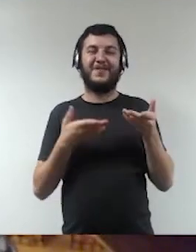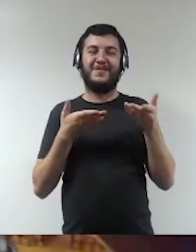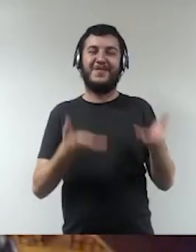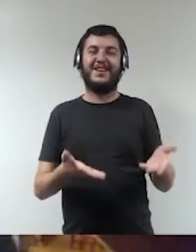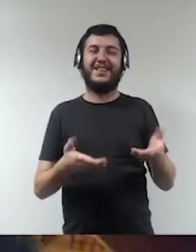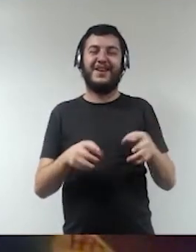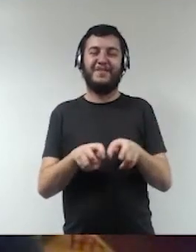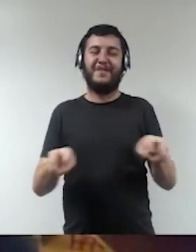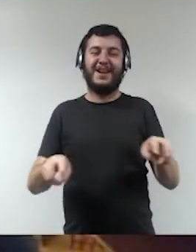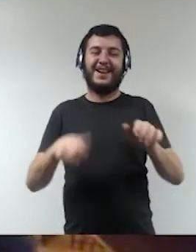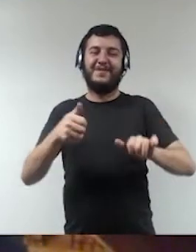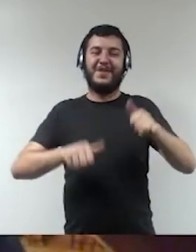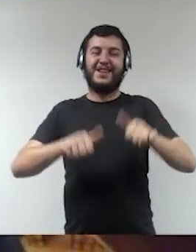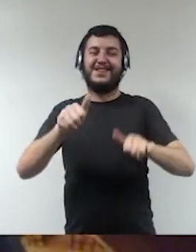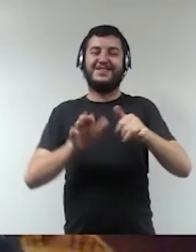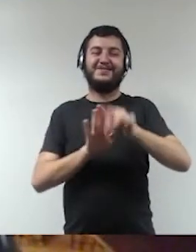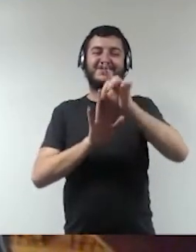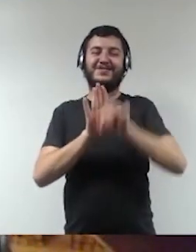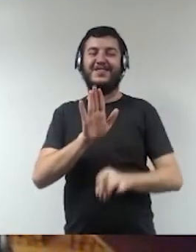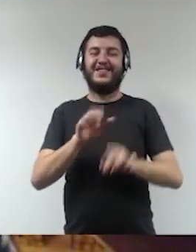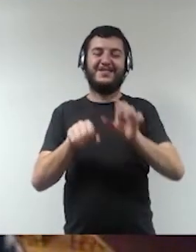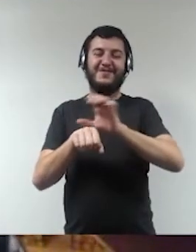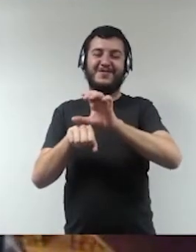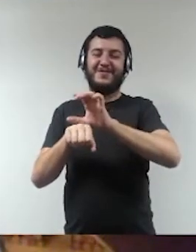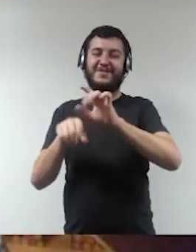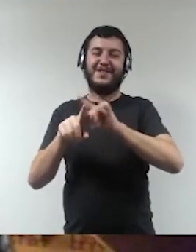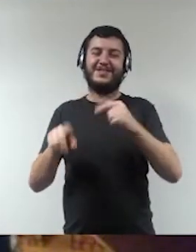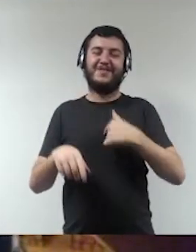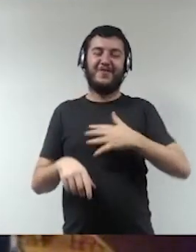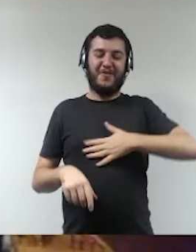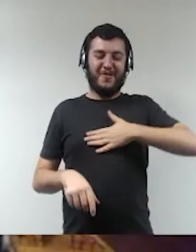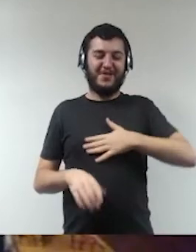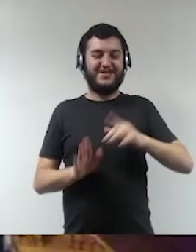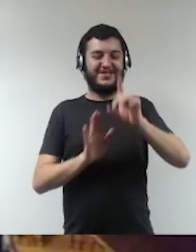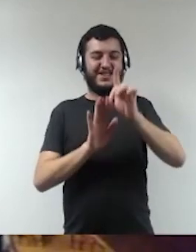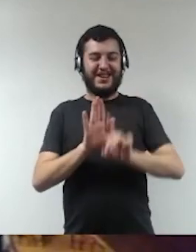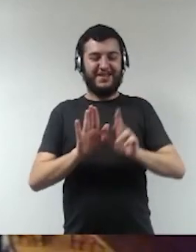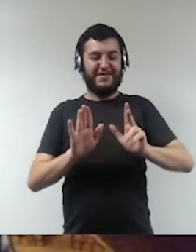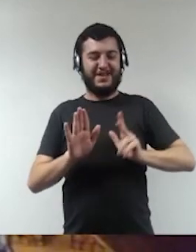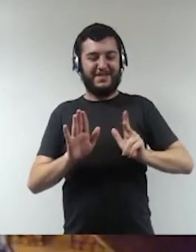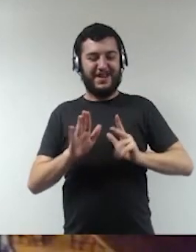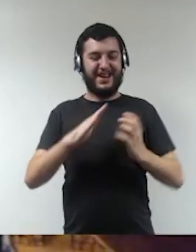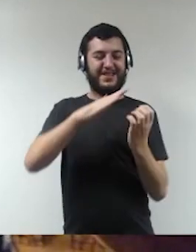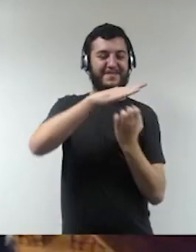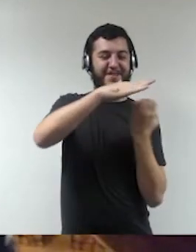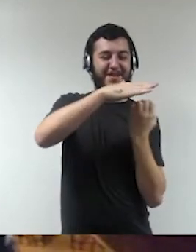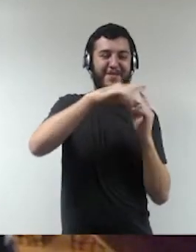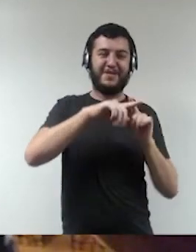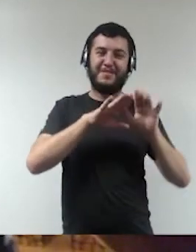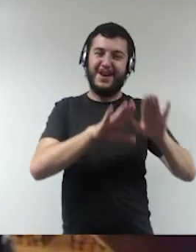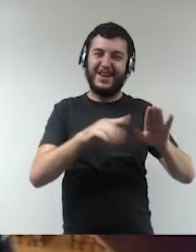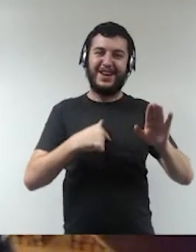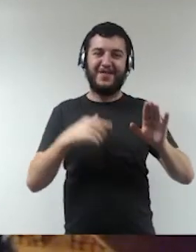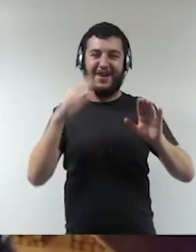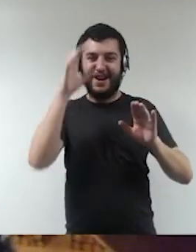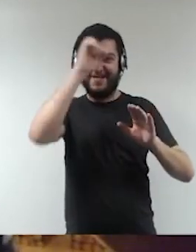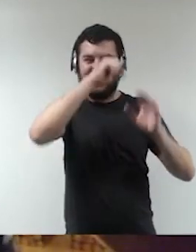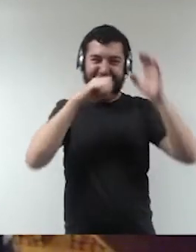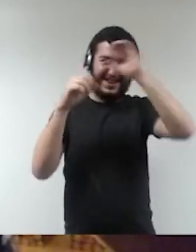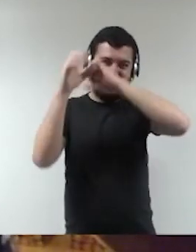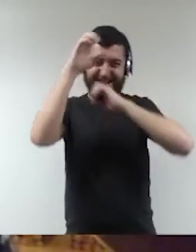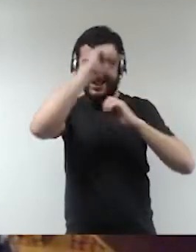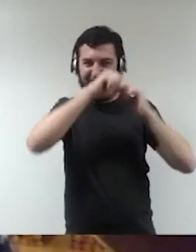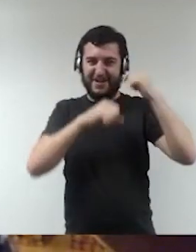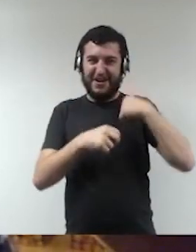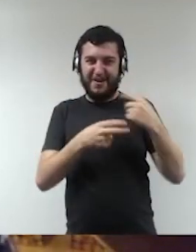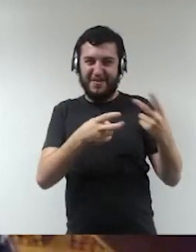sempre aprendo, estou mais ligada ao direito privado, ao direito empresarial, mas eu aprendo sempre muito porque, ao ver a preocupação de